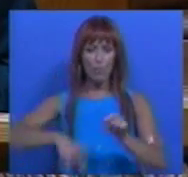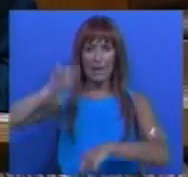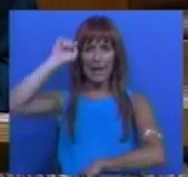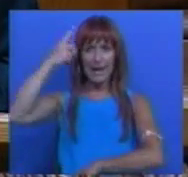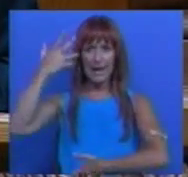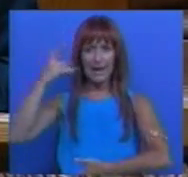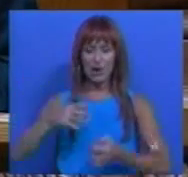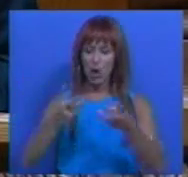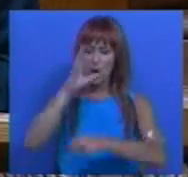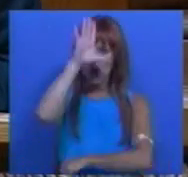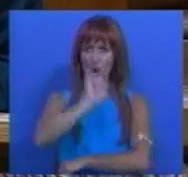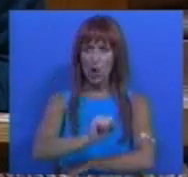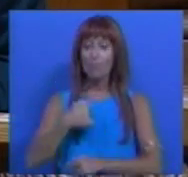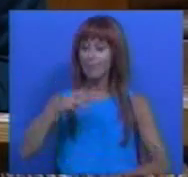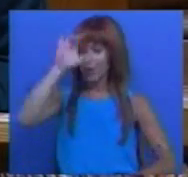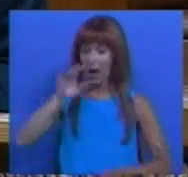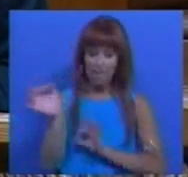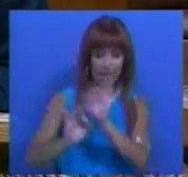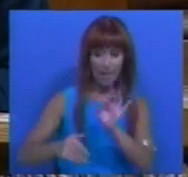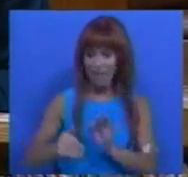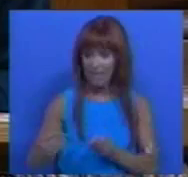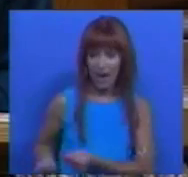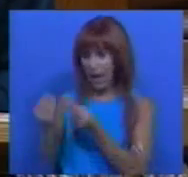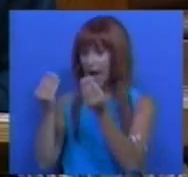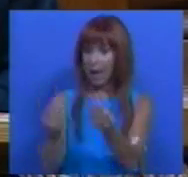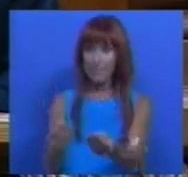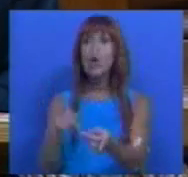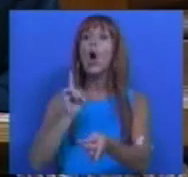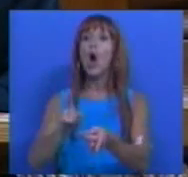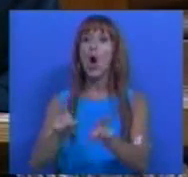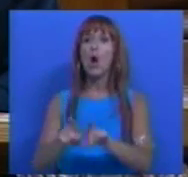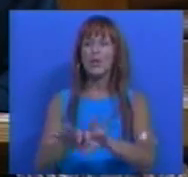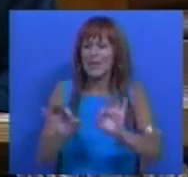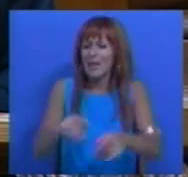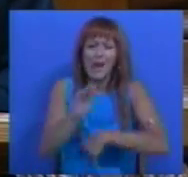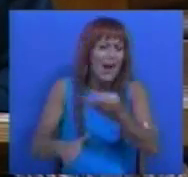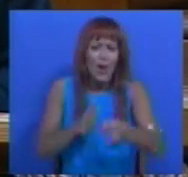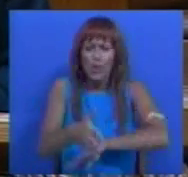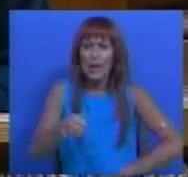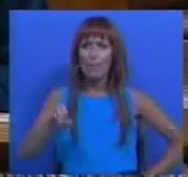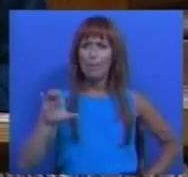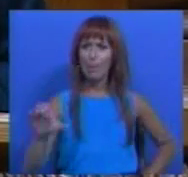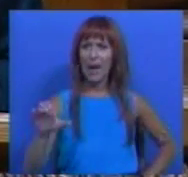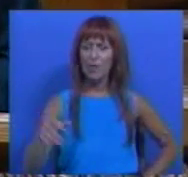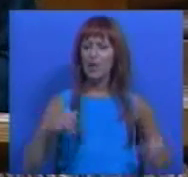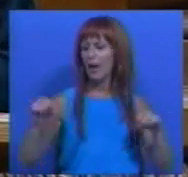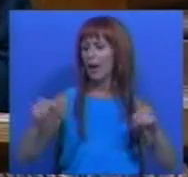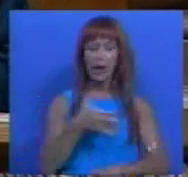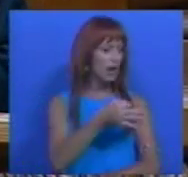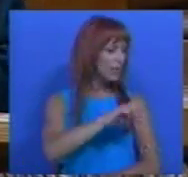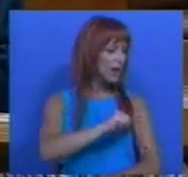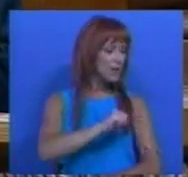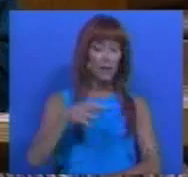crise. O Orçamento de Estado que o Governo se prepara para apresentar é a continuação do PEC acordado entre o